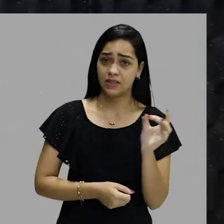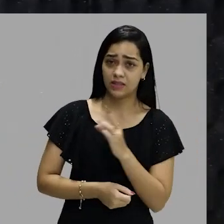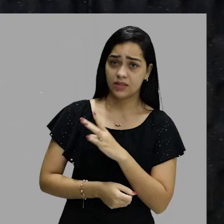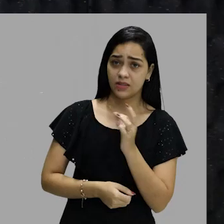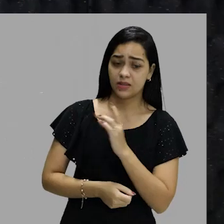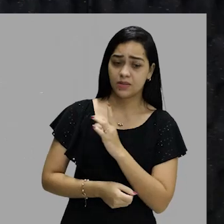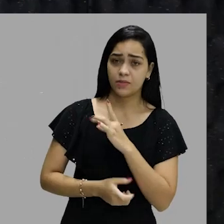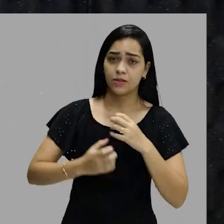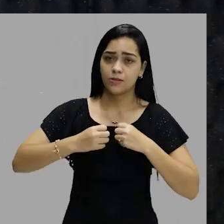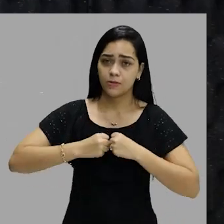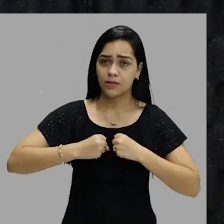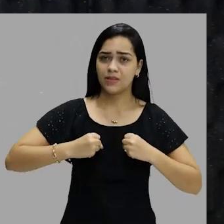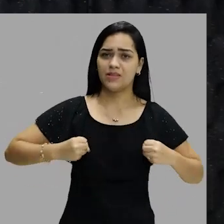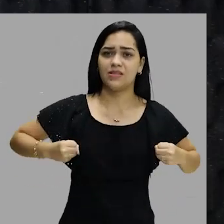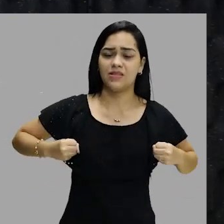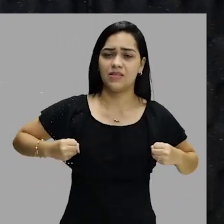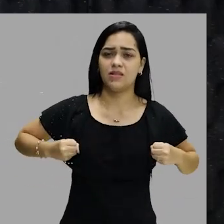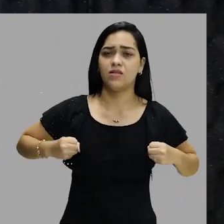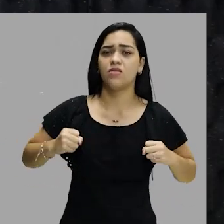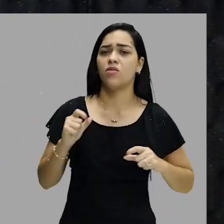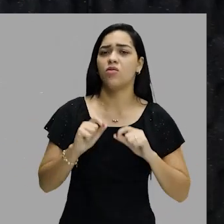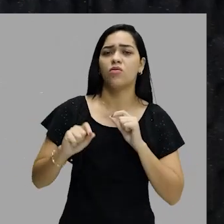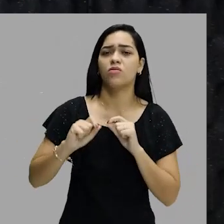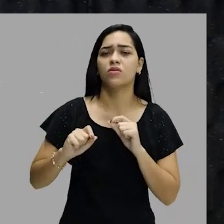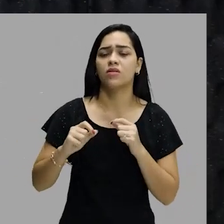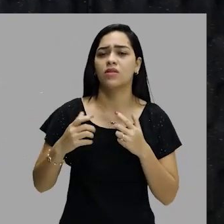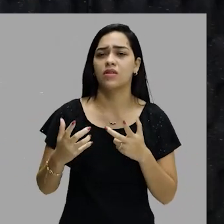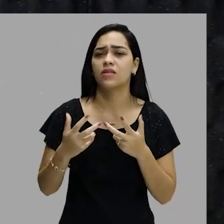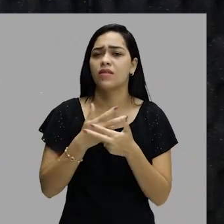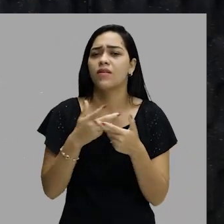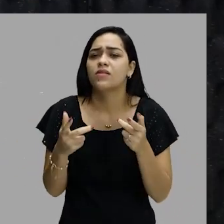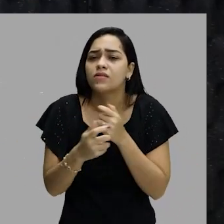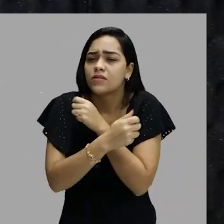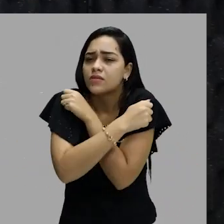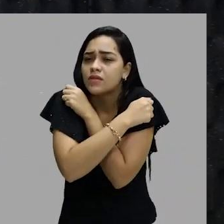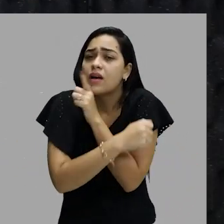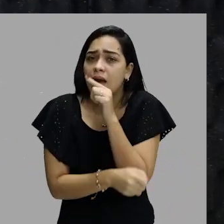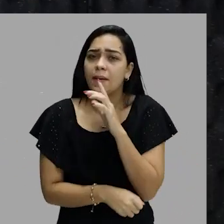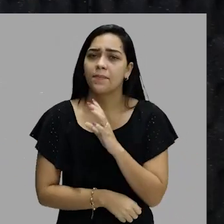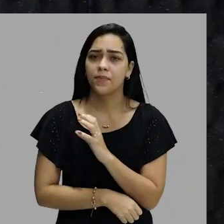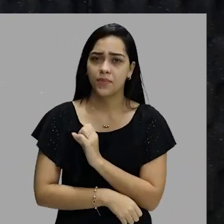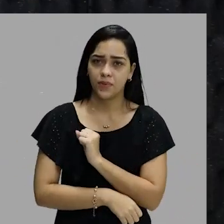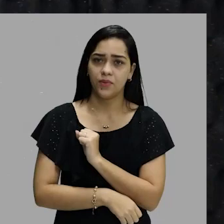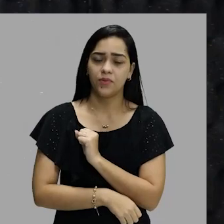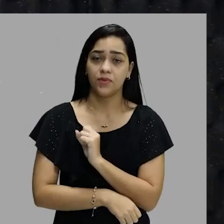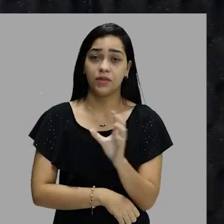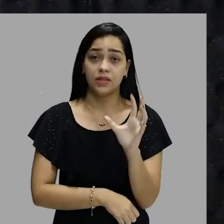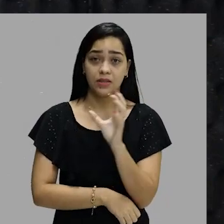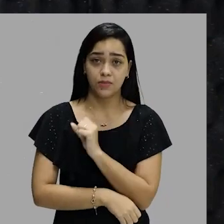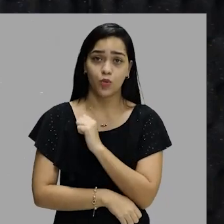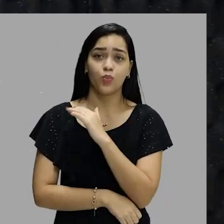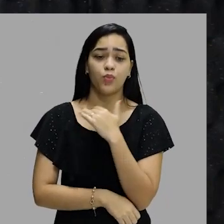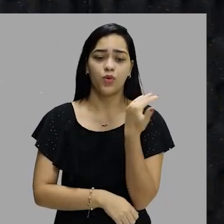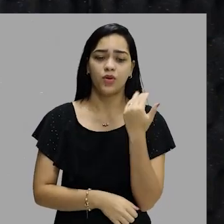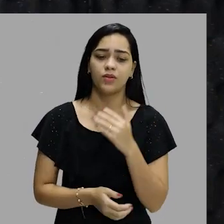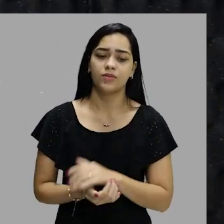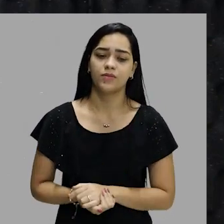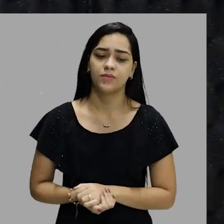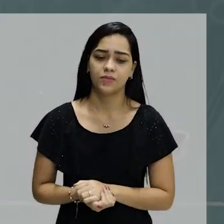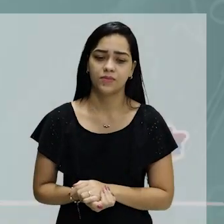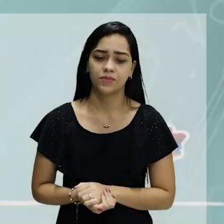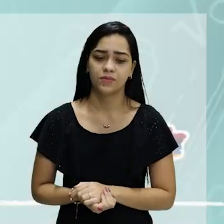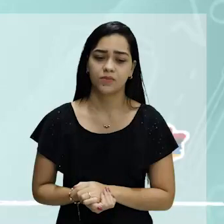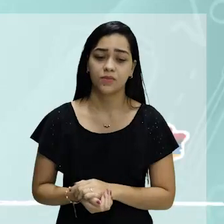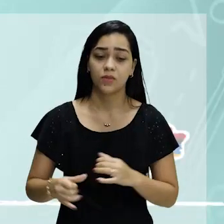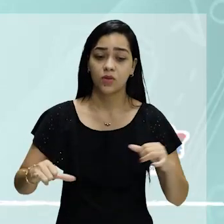os seus vestidos, arder por afogá-la em mil abraços. Isso é amor, e desse amor se morre.